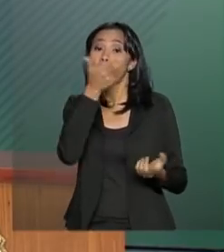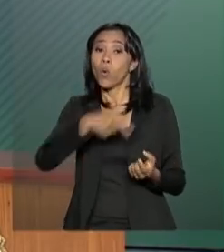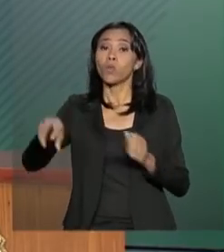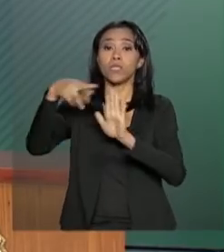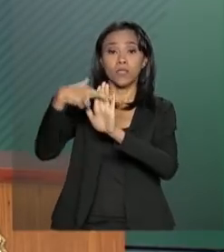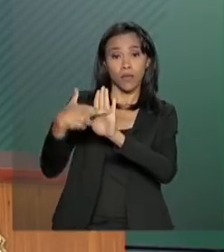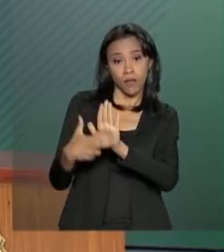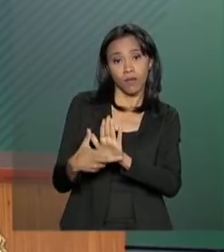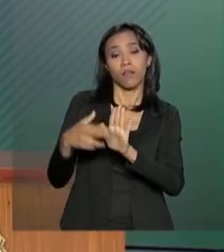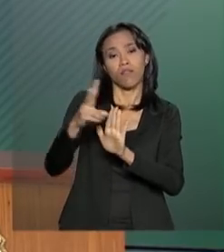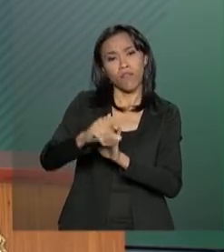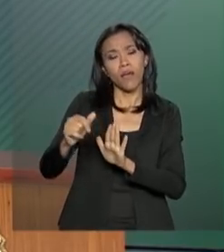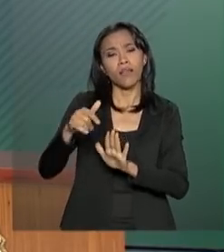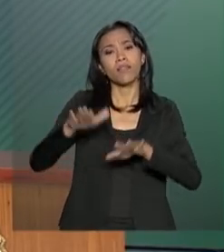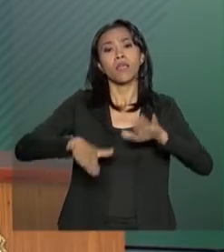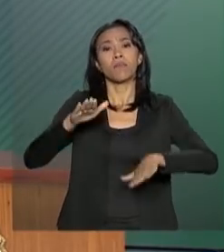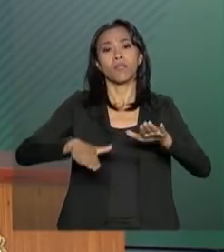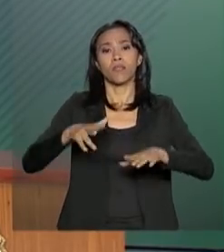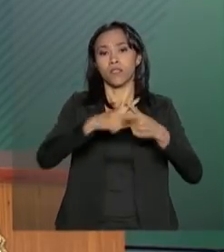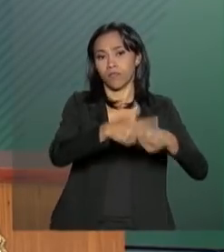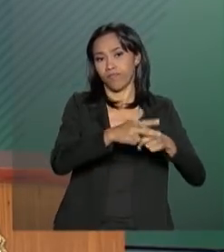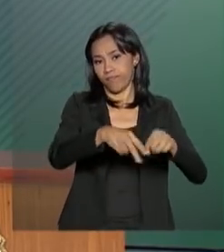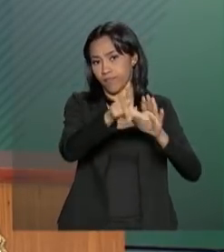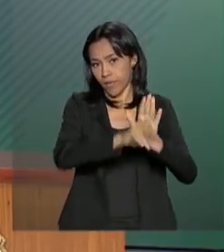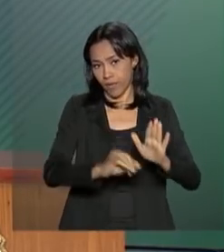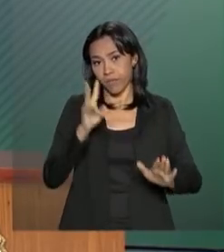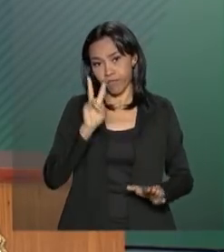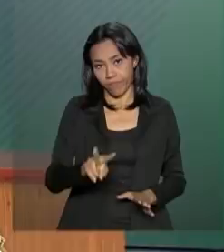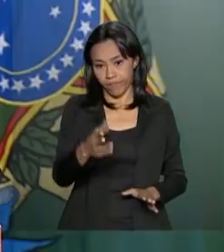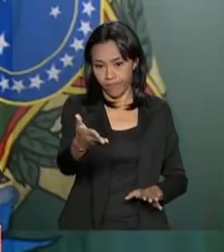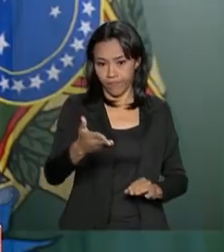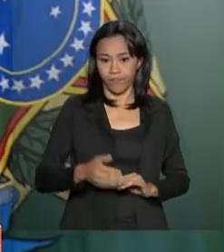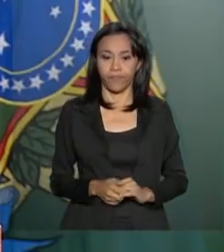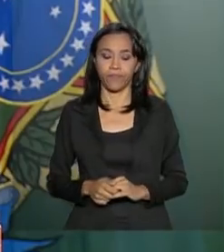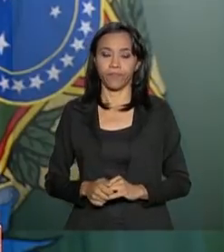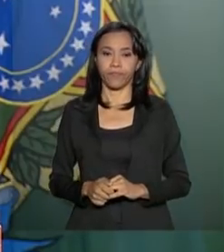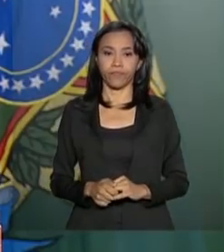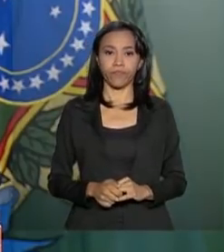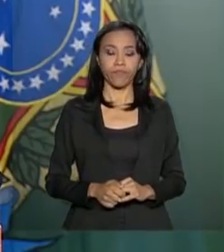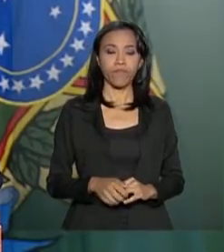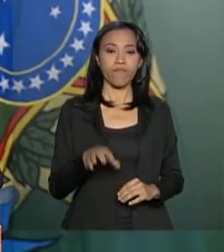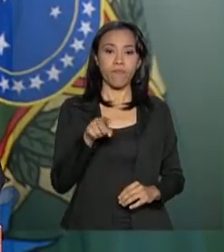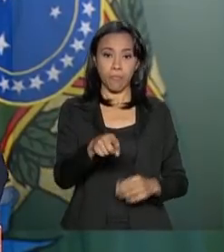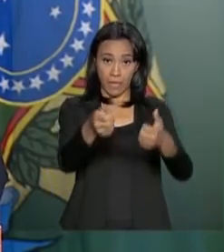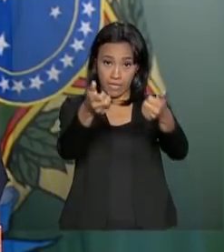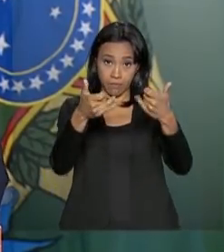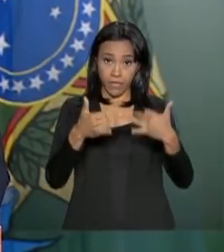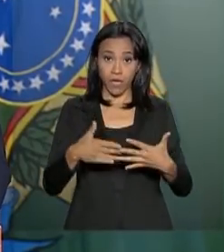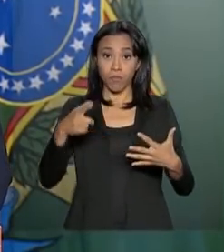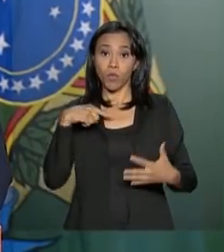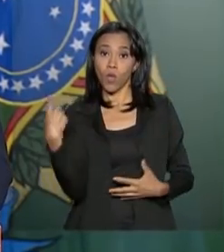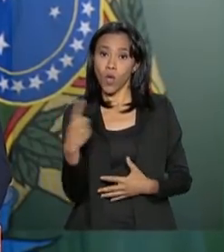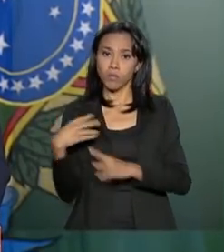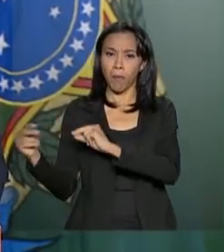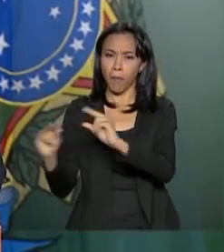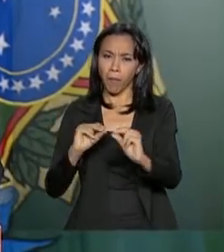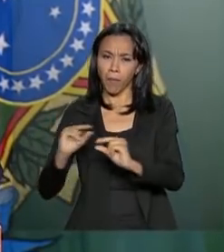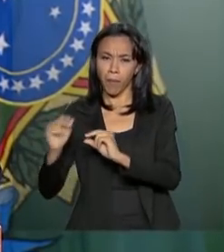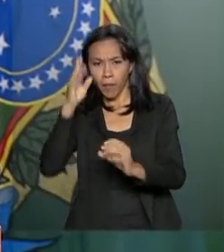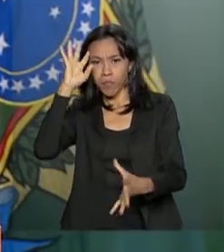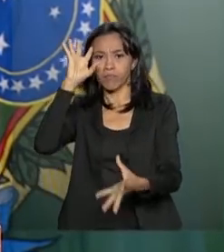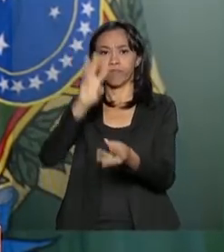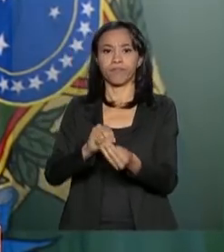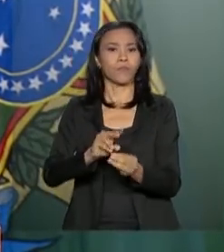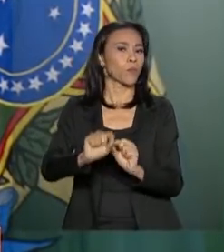vão de mudanas na lei veja chegamos à conclusão de que